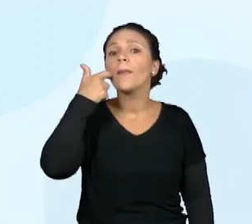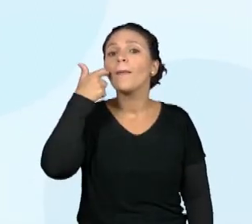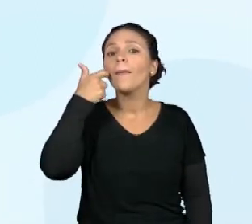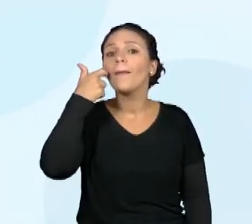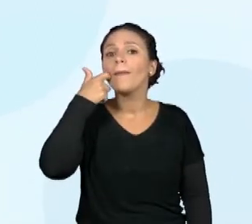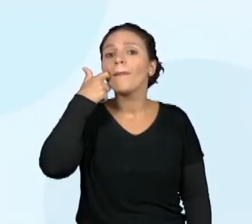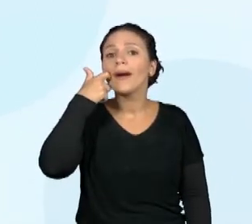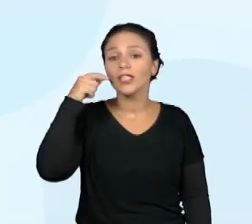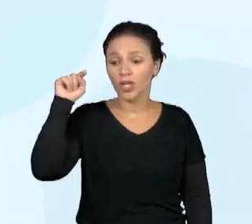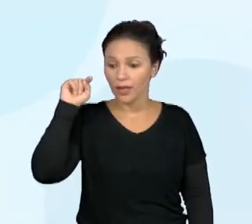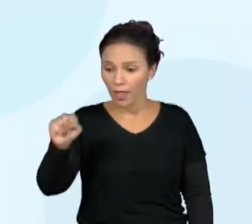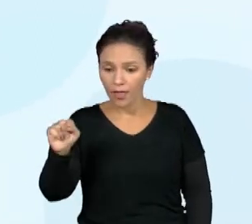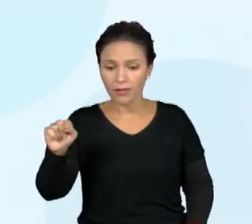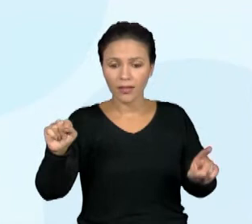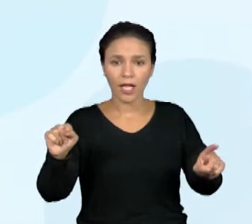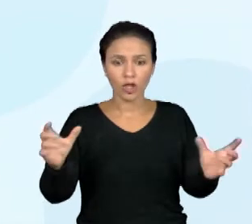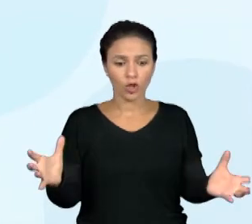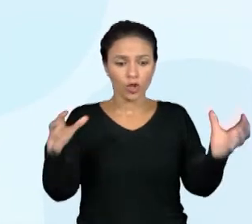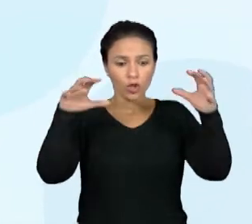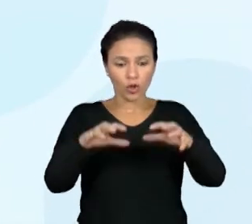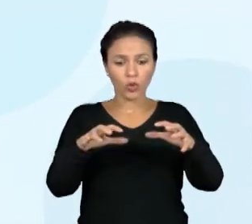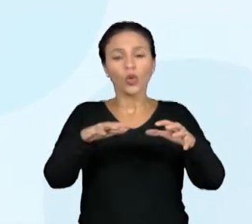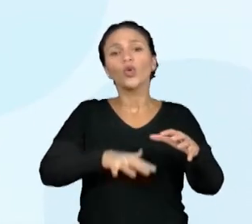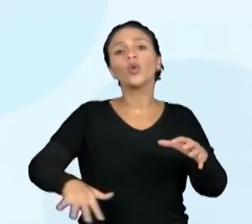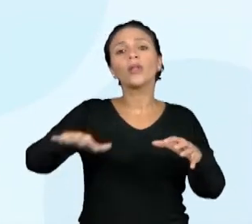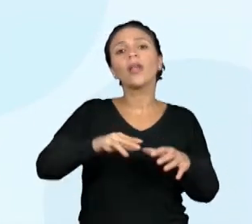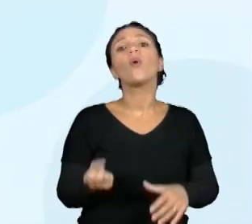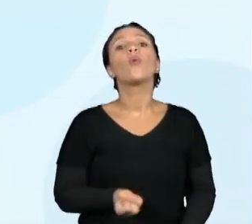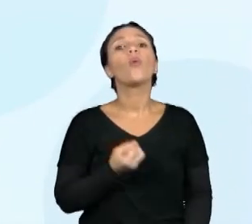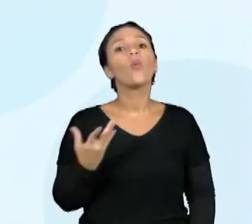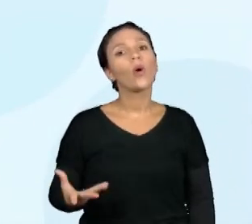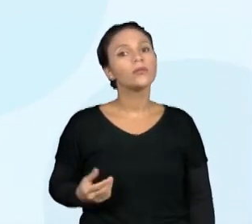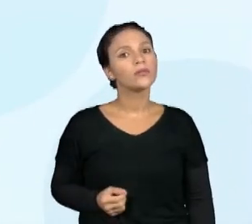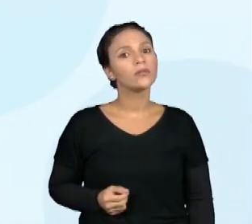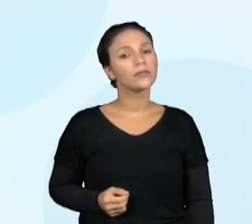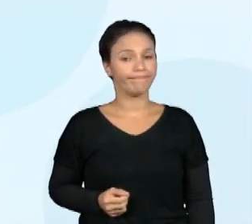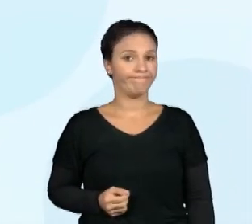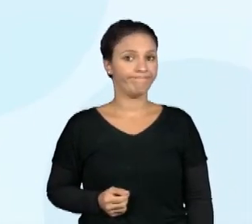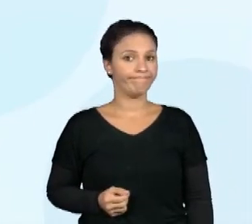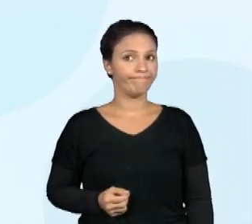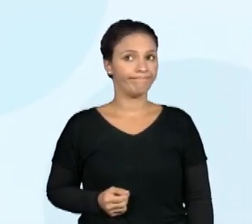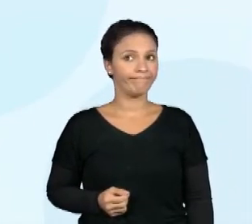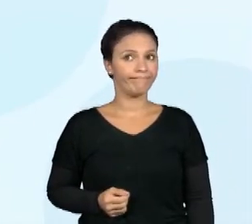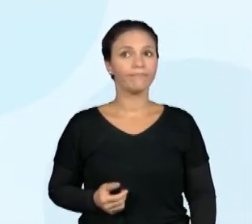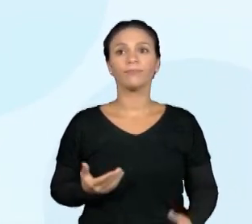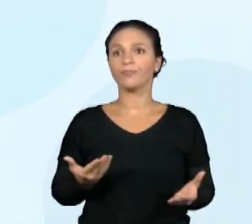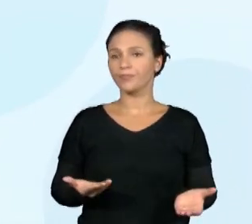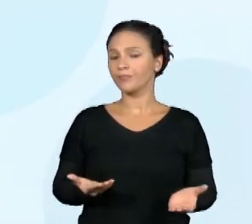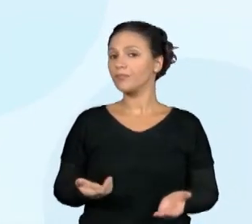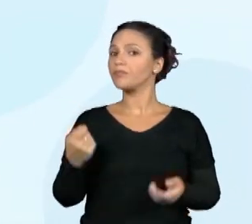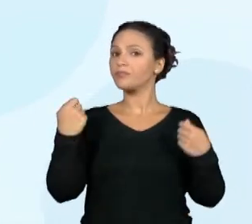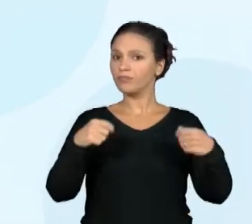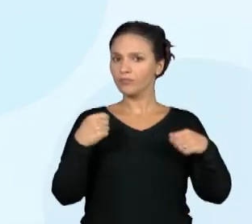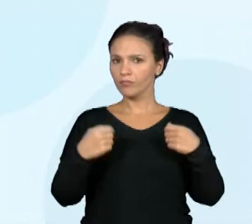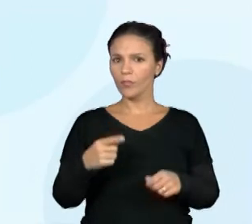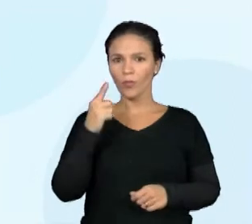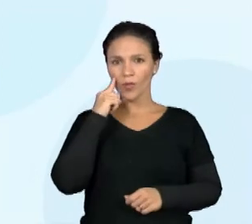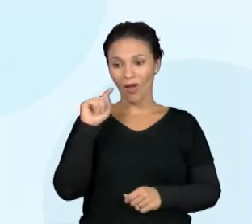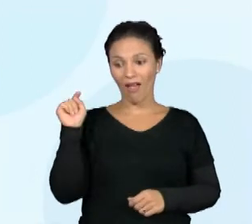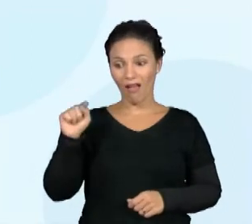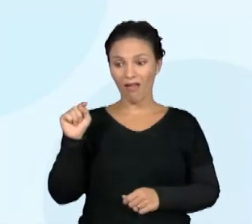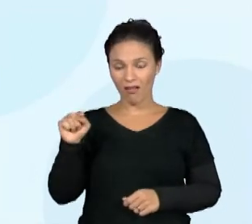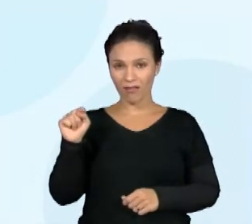ao todo no aquário? Então, a gente tem que saber, juntando a